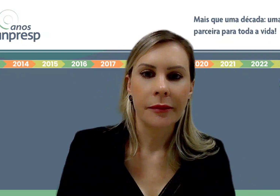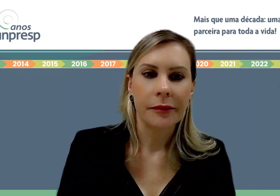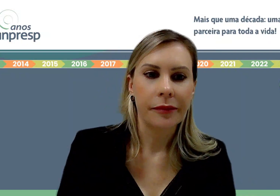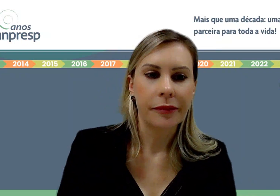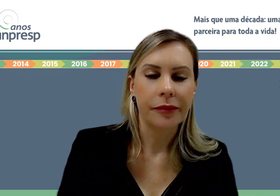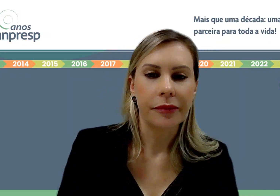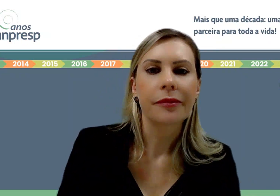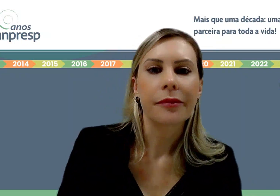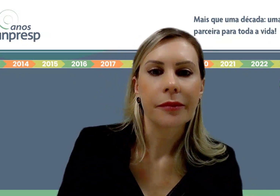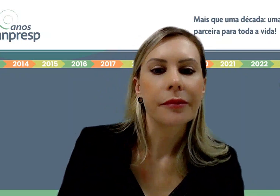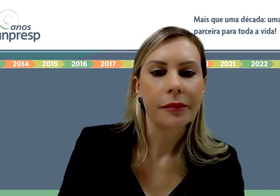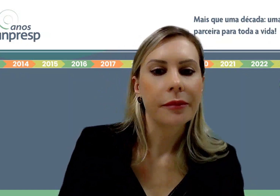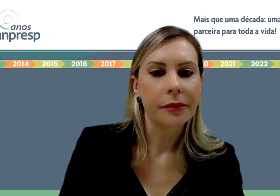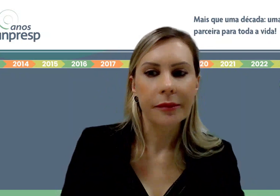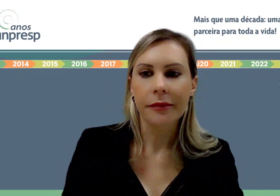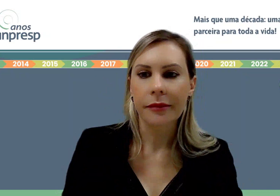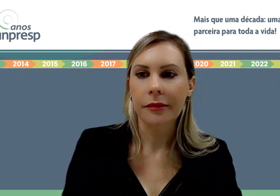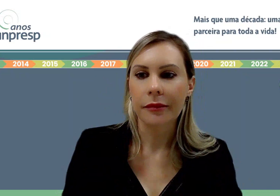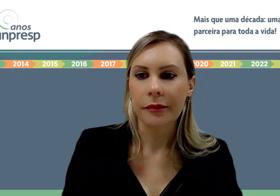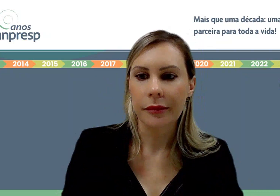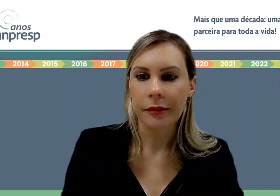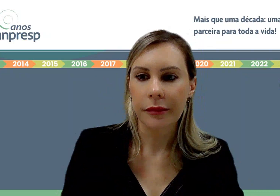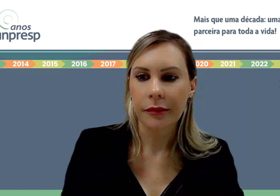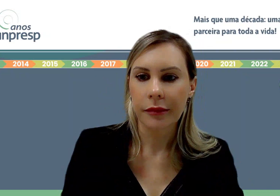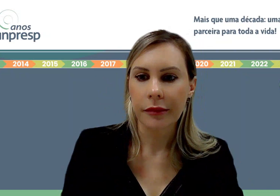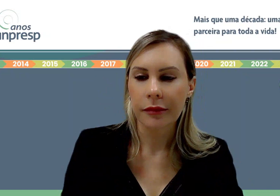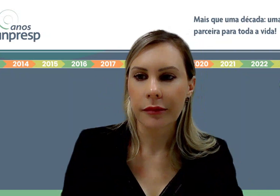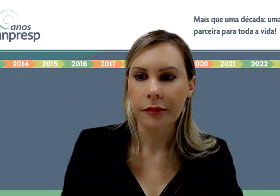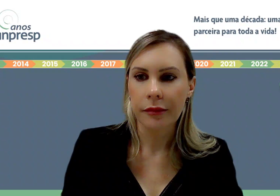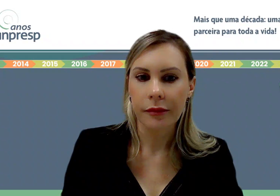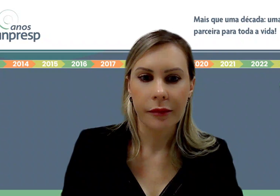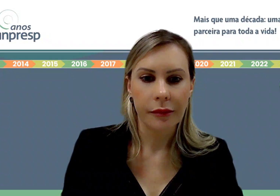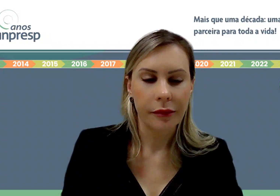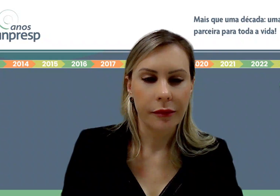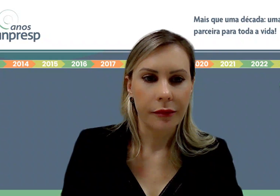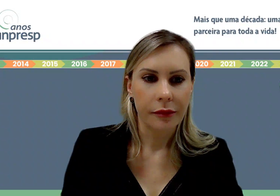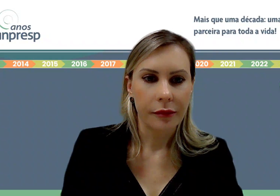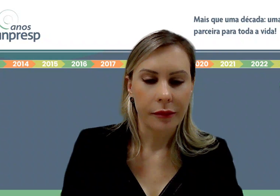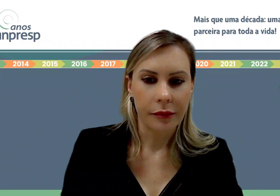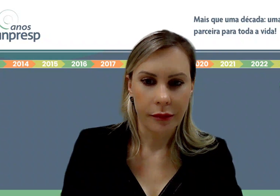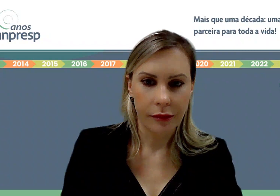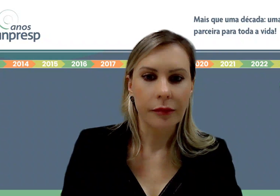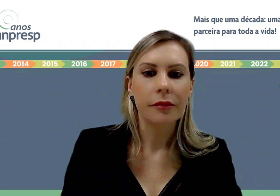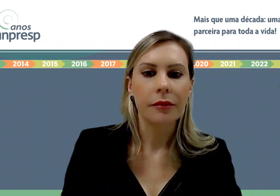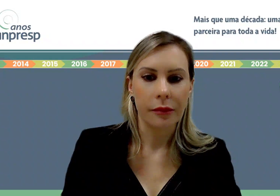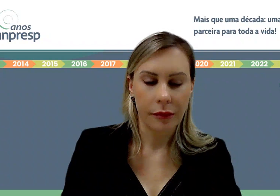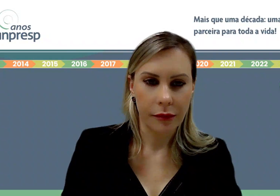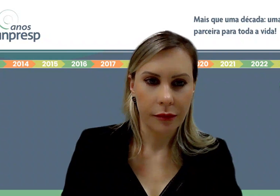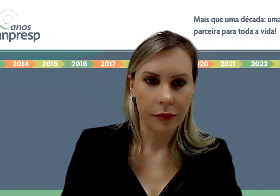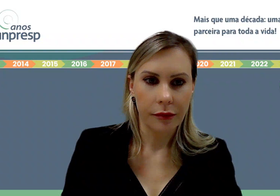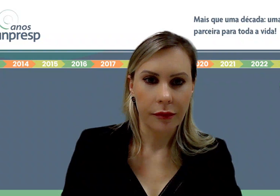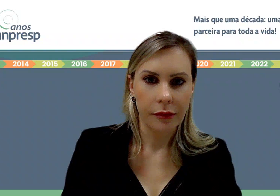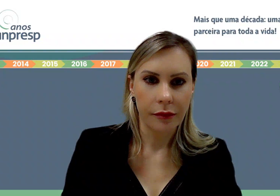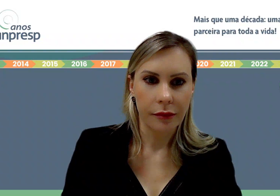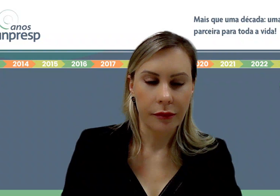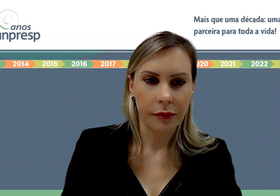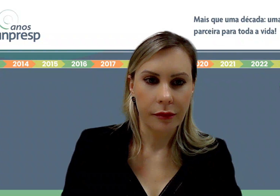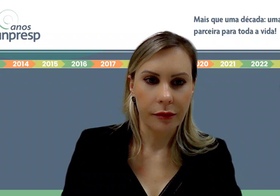Nós tivemos outra pergunta do Anderson e ele falou: se entendi direito, o aporte extra de até 12% é, de certa forma,